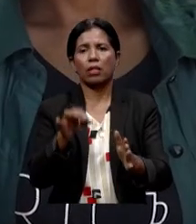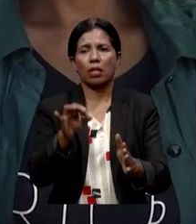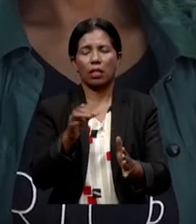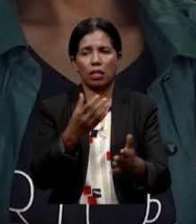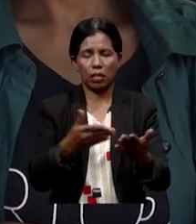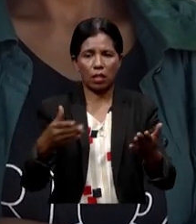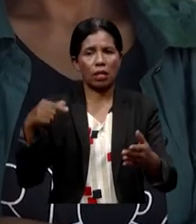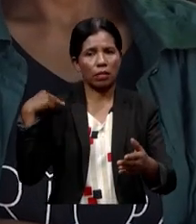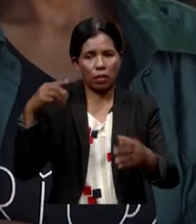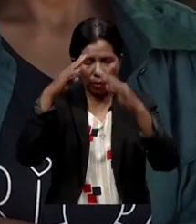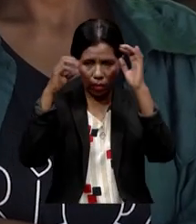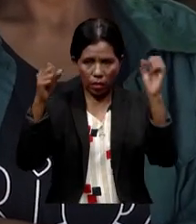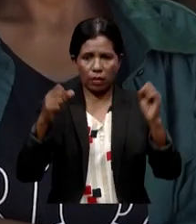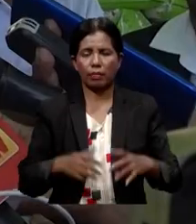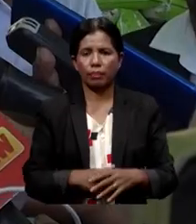gabinete presidente da republika.